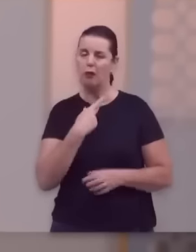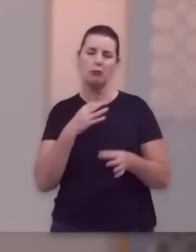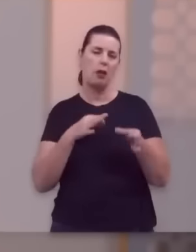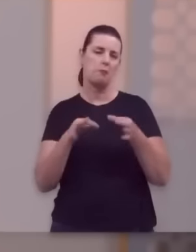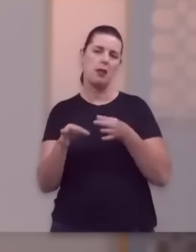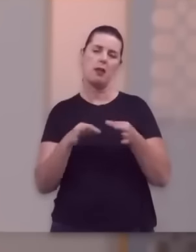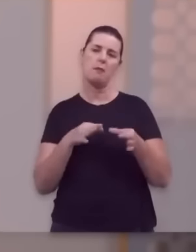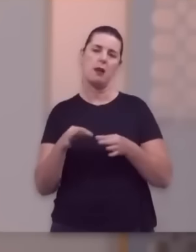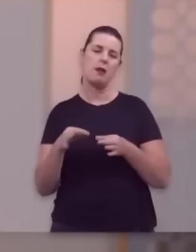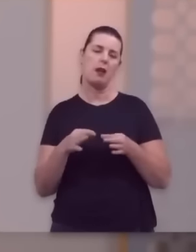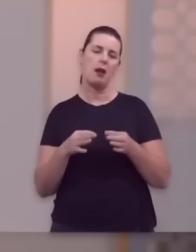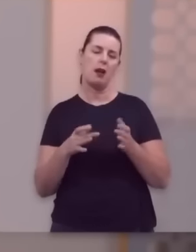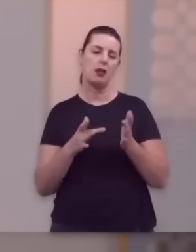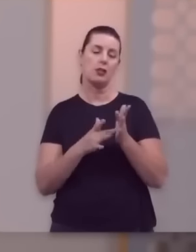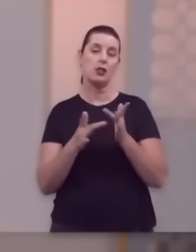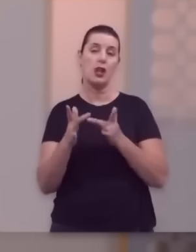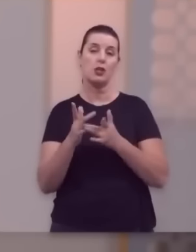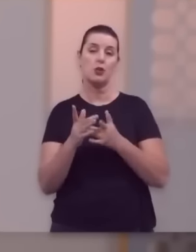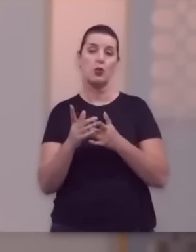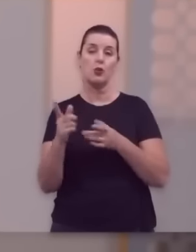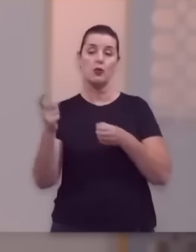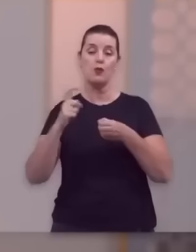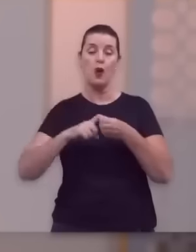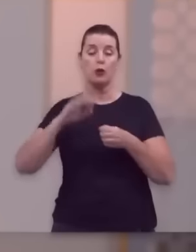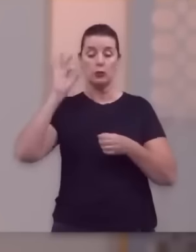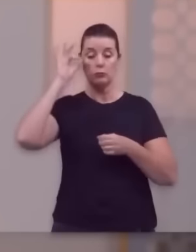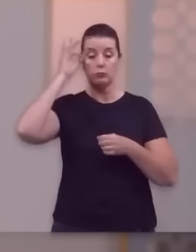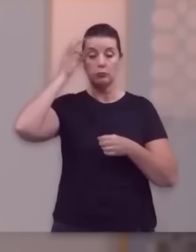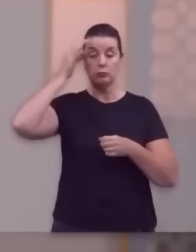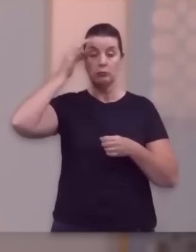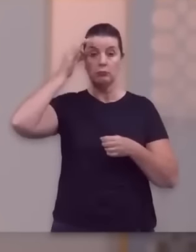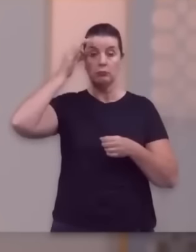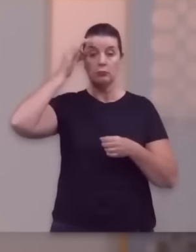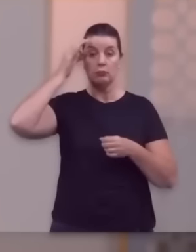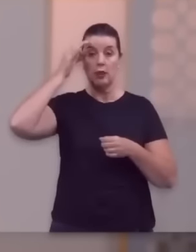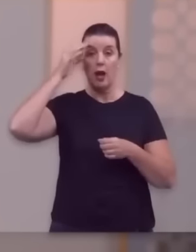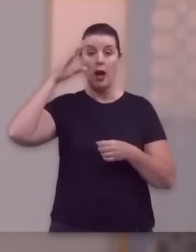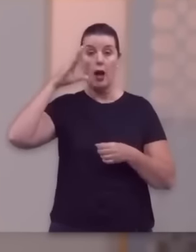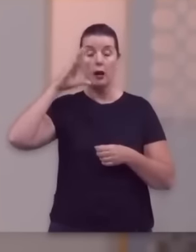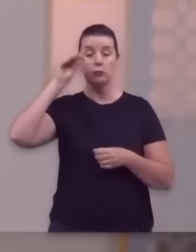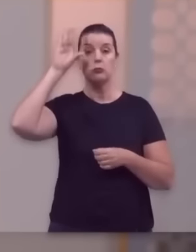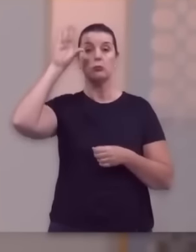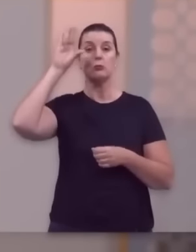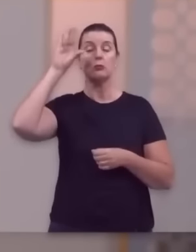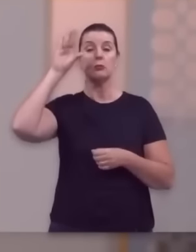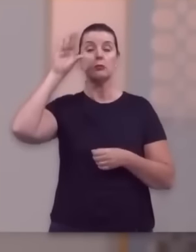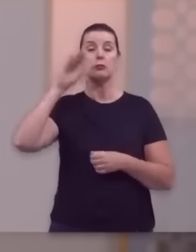será tão rápida tão repentina num instante no abrir e fechar